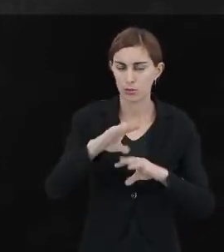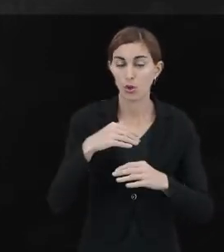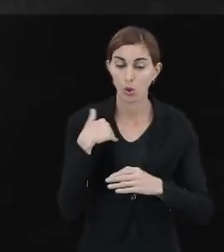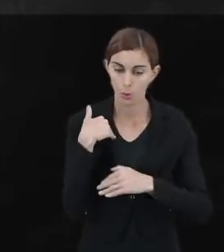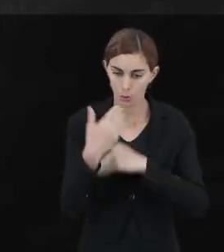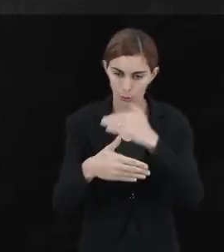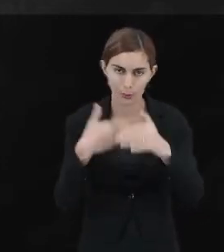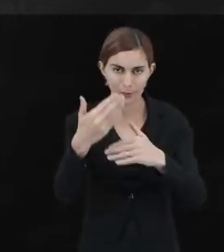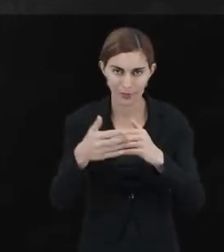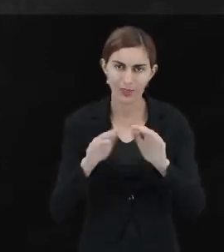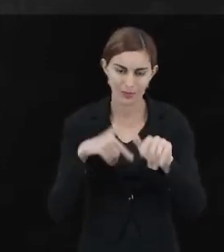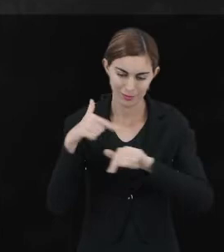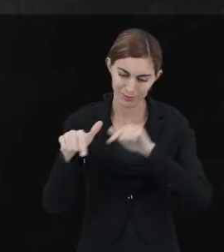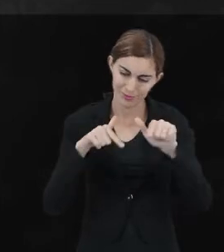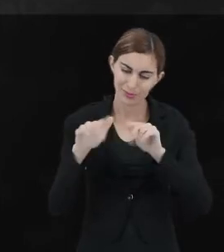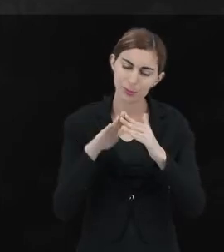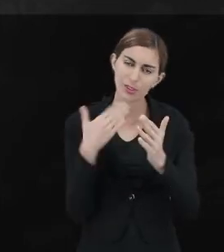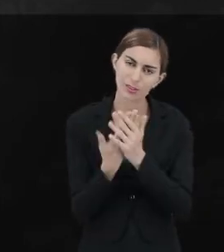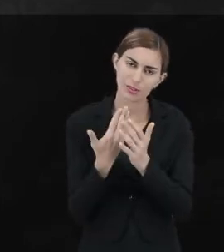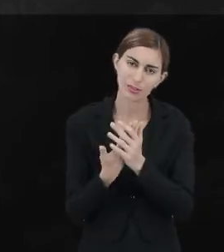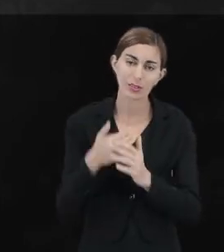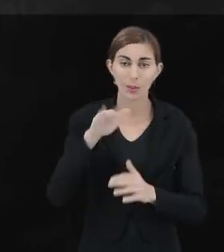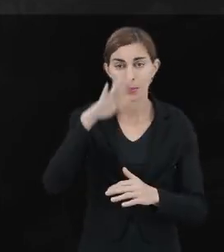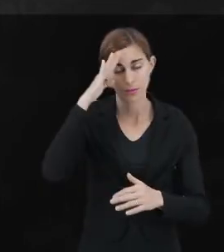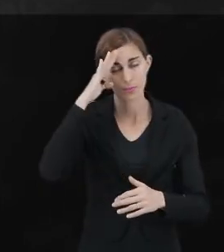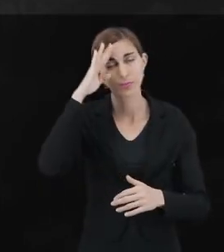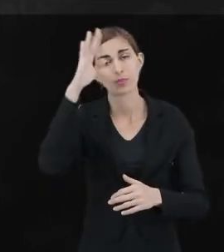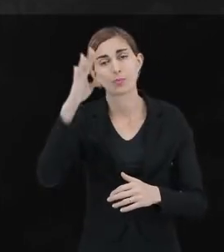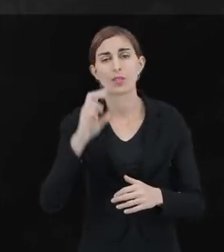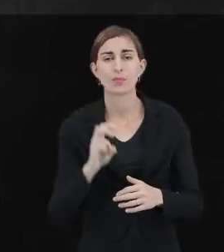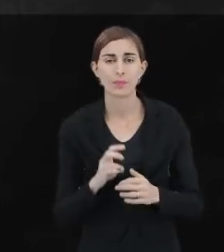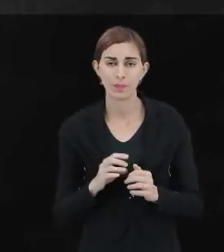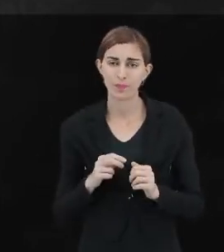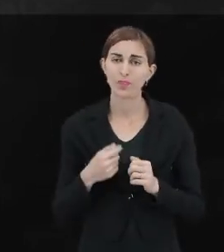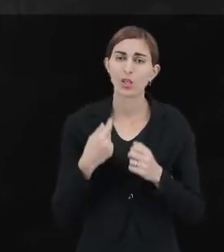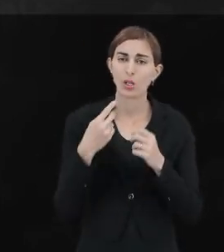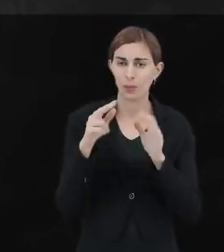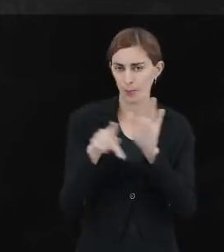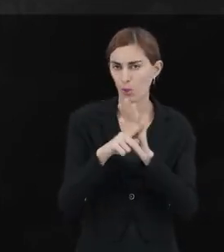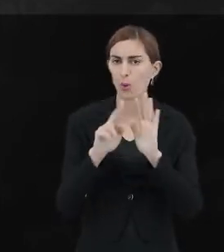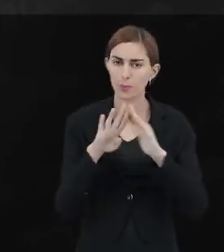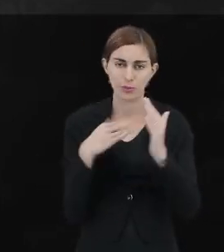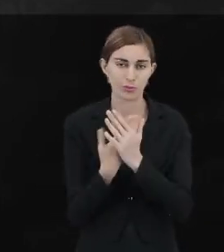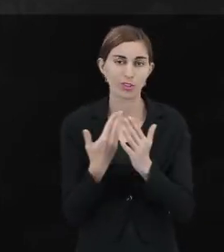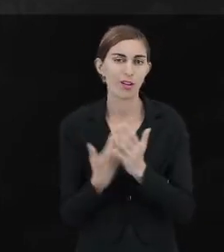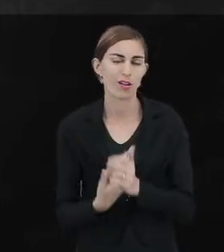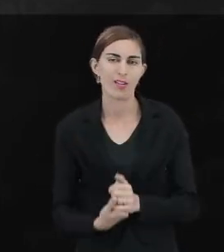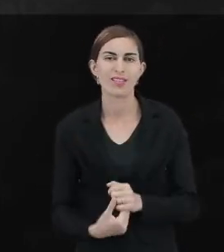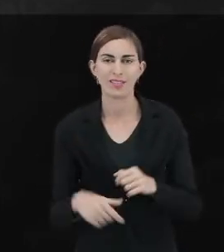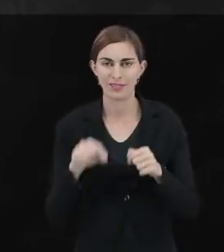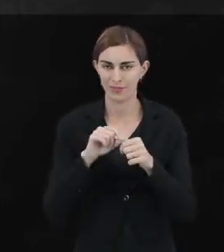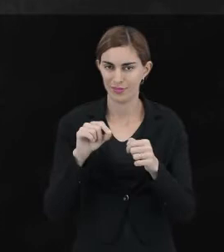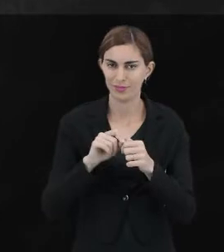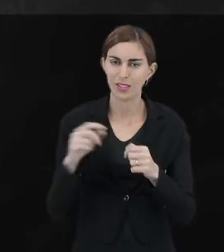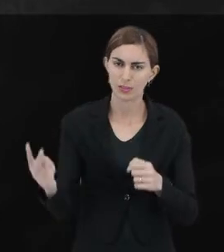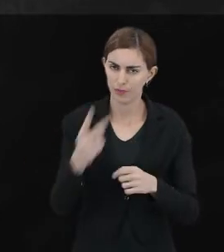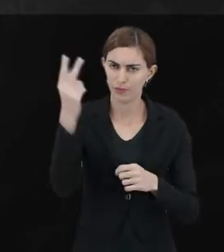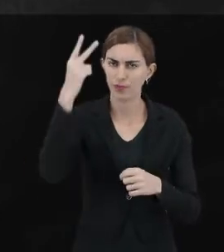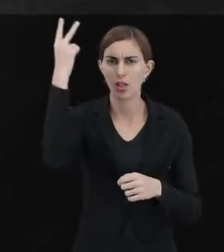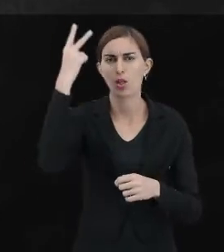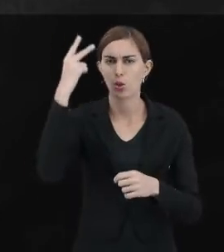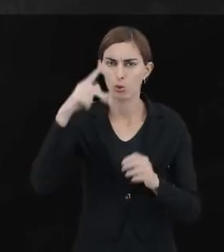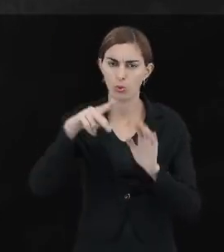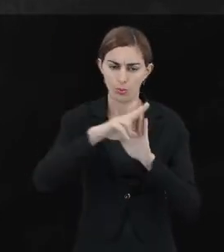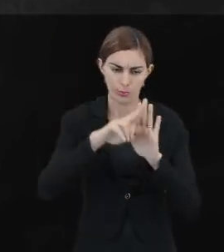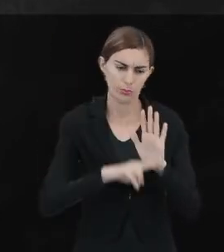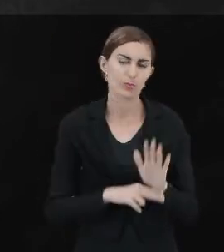para acompanhar o trabalho escolar, mas é principalmente um instrumento da escola para fazer valer os valores